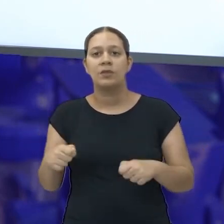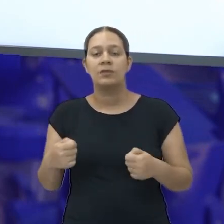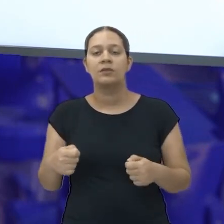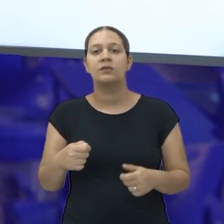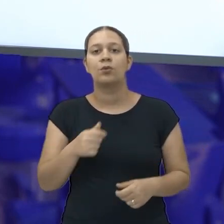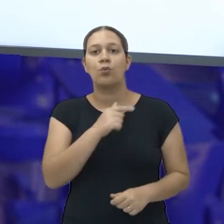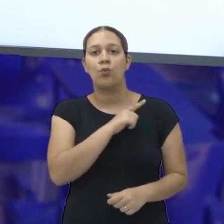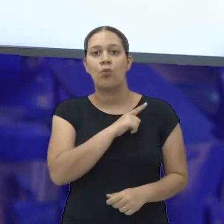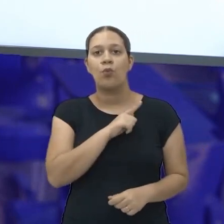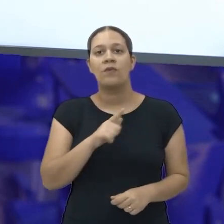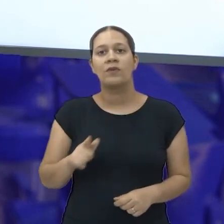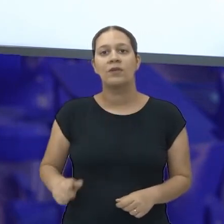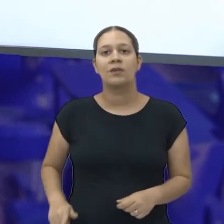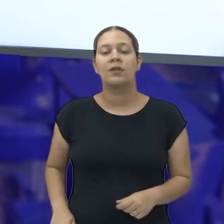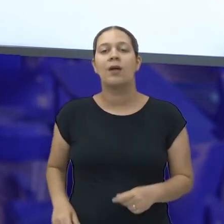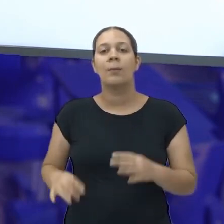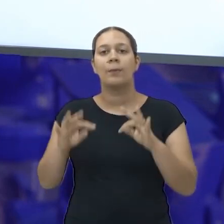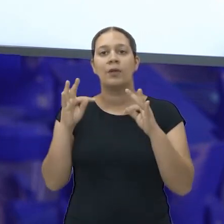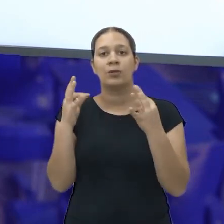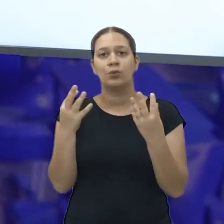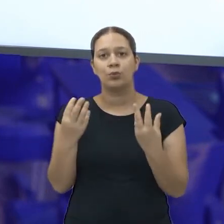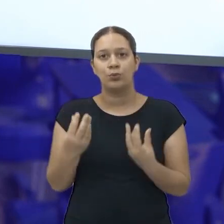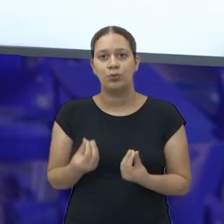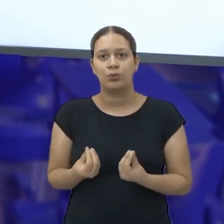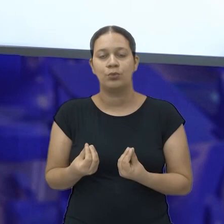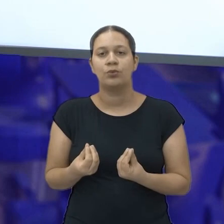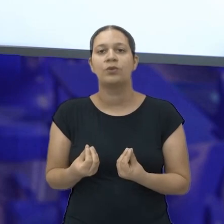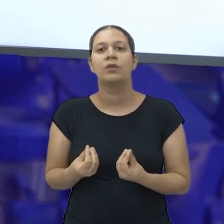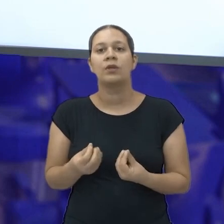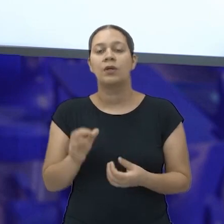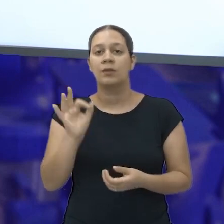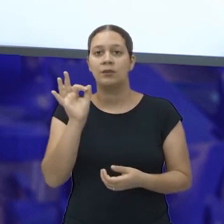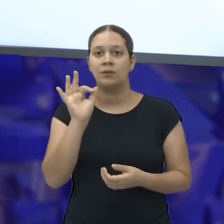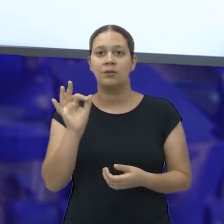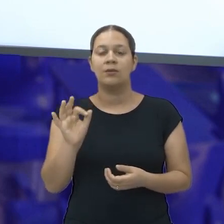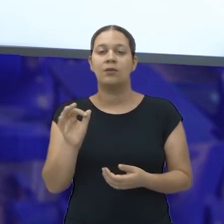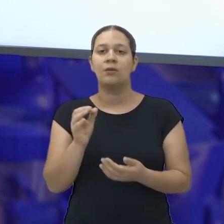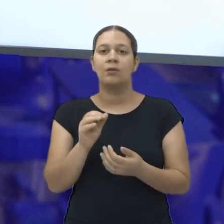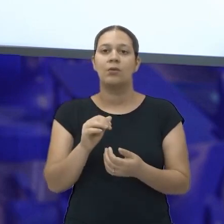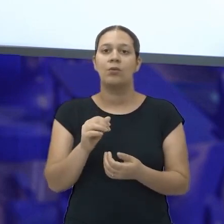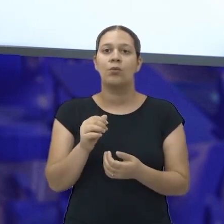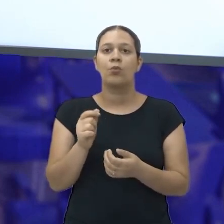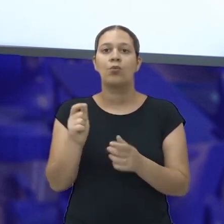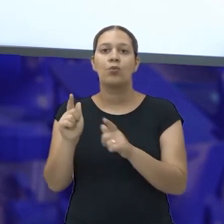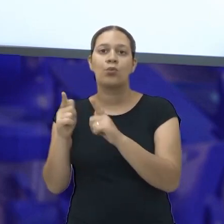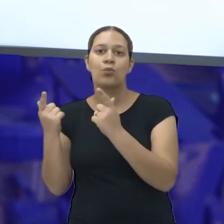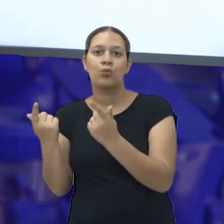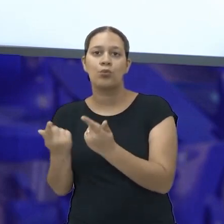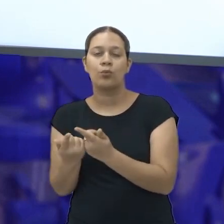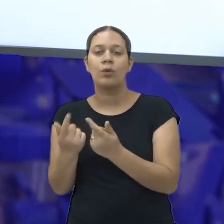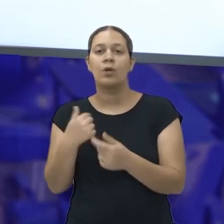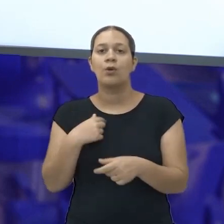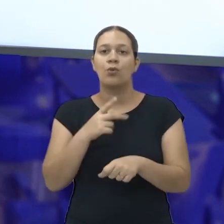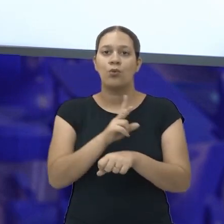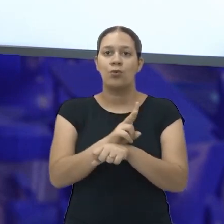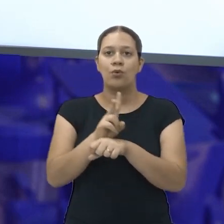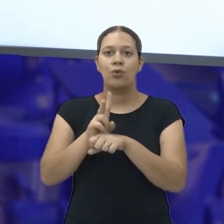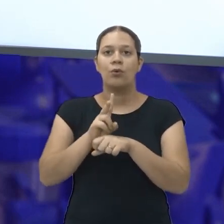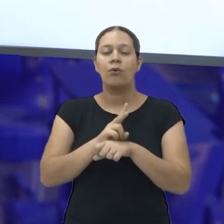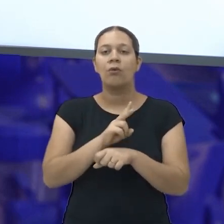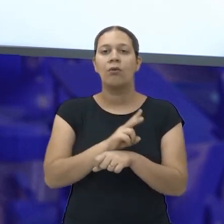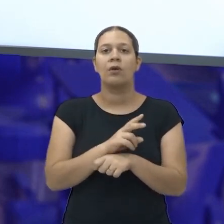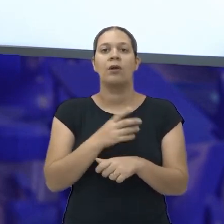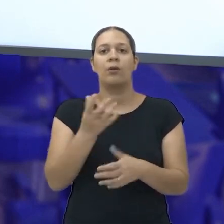governar para todos, deve pensar em todos e não apenas em alguns setores. Ah, Daniel, mas se eu sou conservador, eu quero que